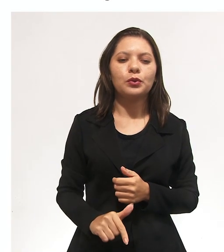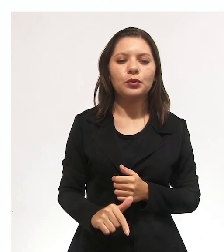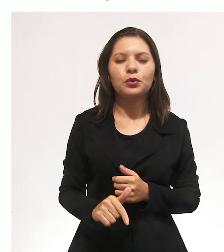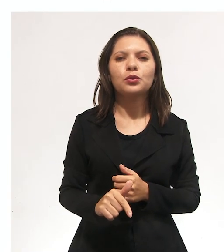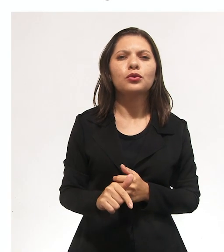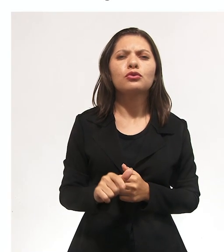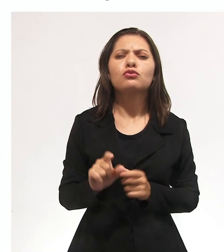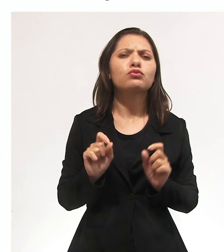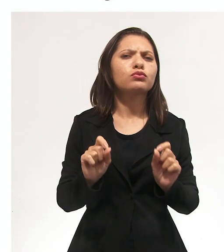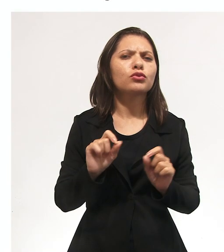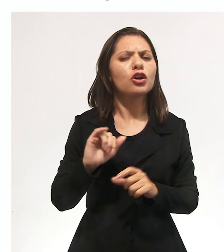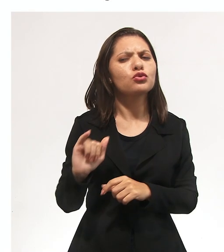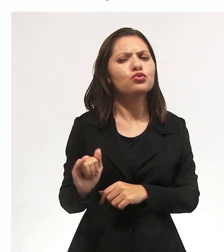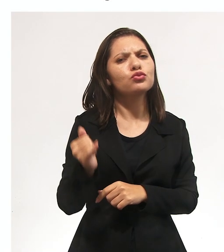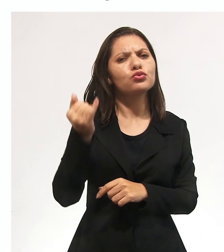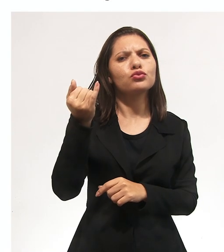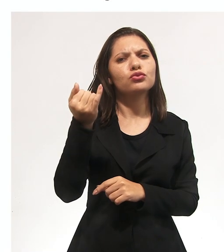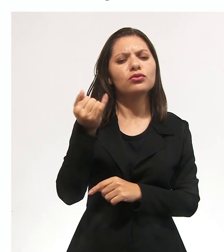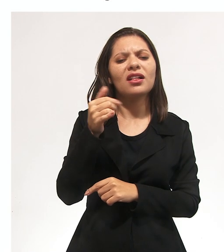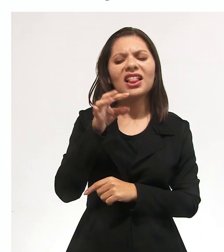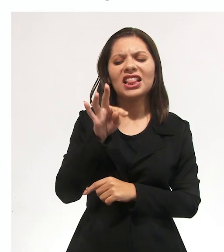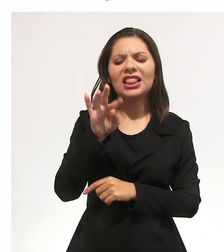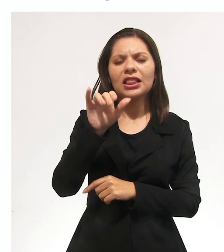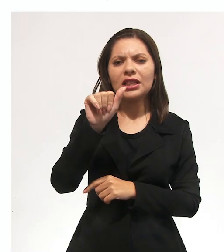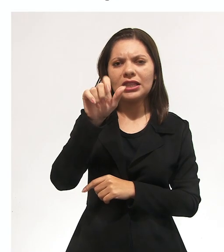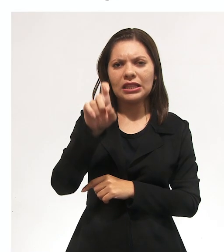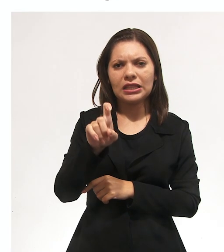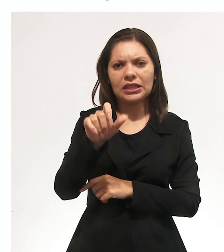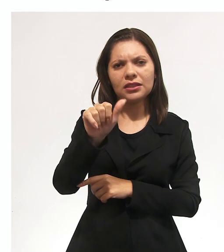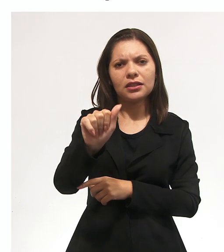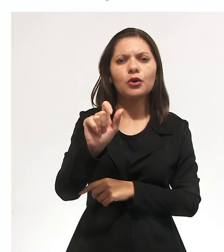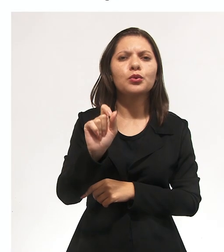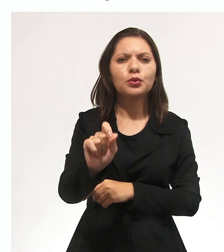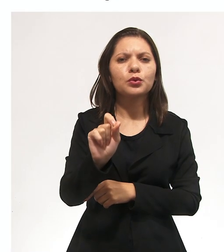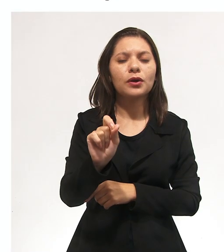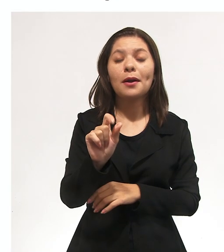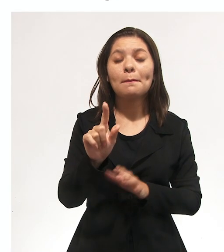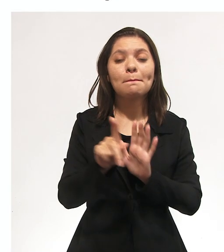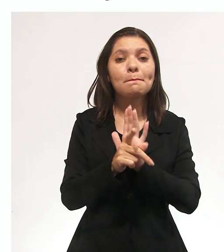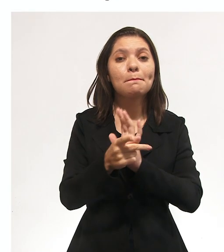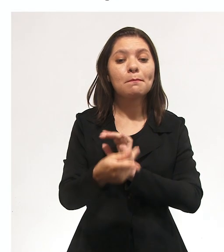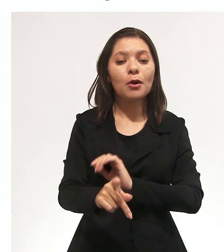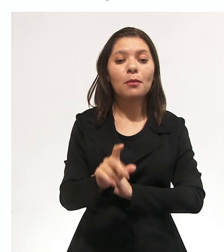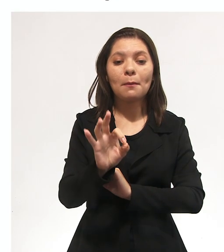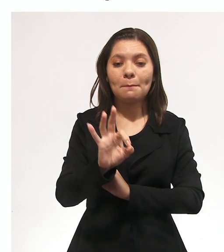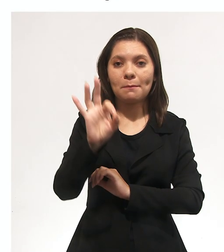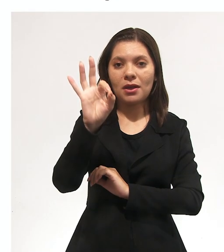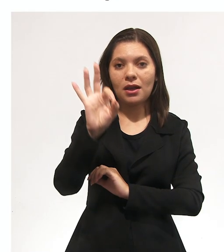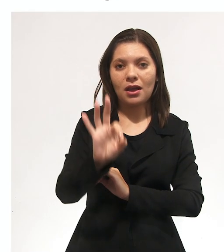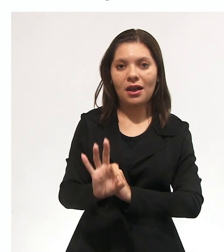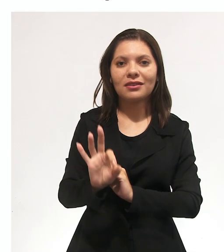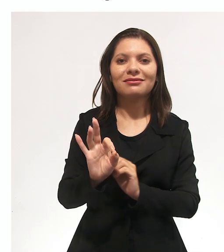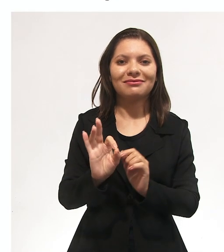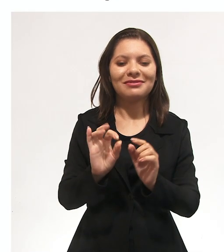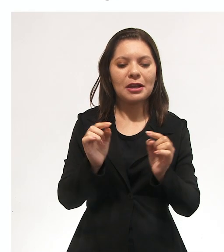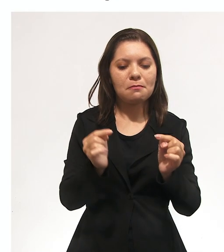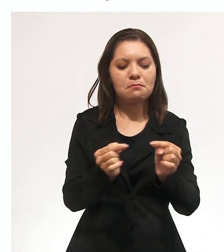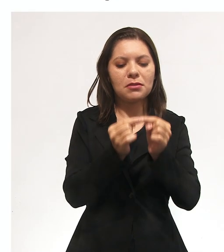que é a taxa de juros? A taxa de juros é o percentual aplicado sobre